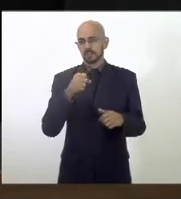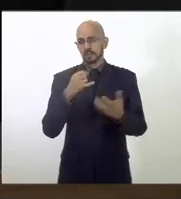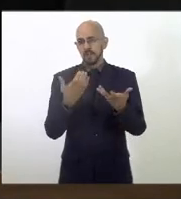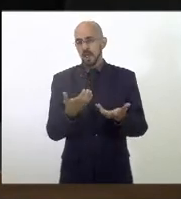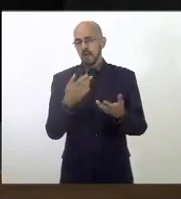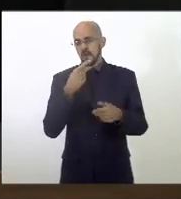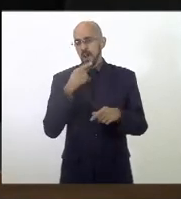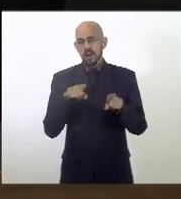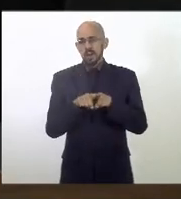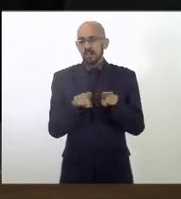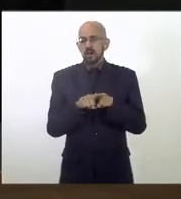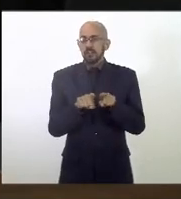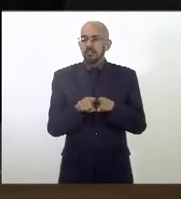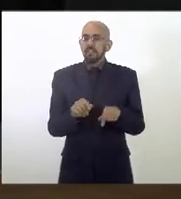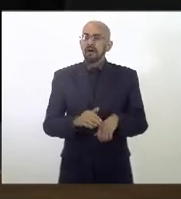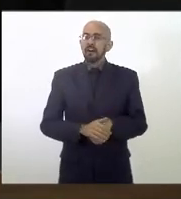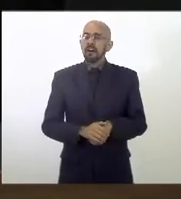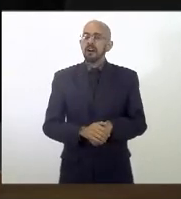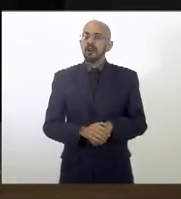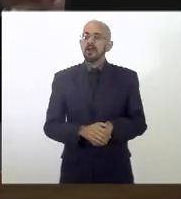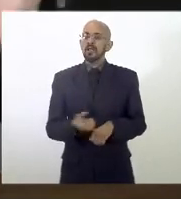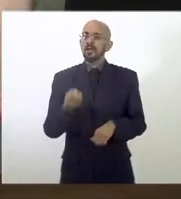favor.